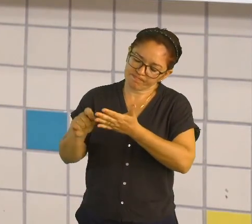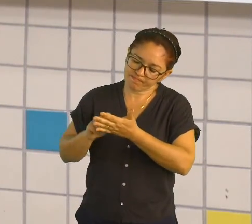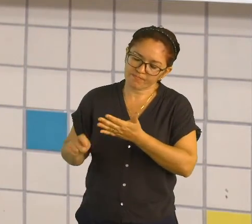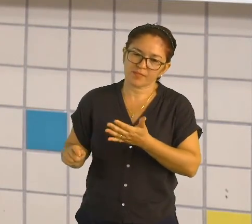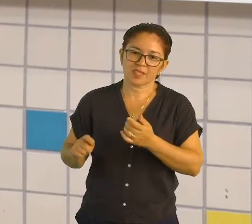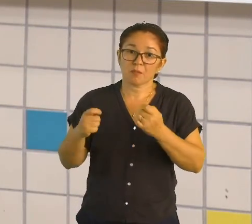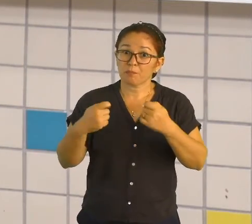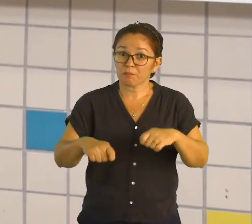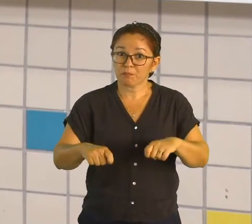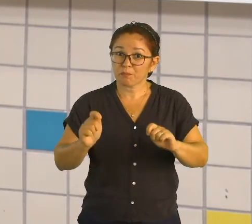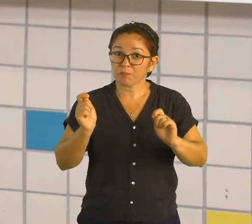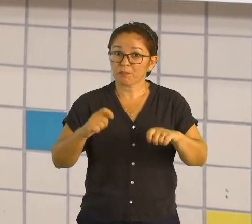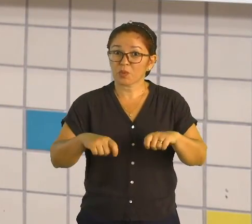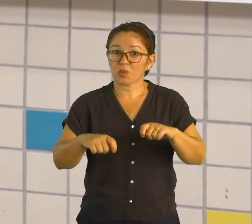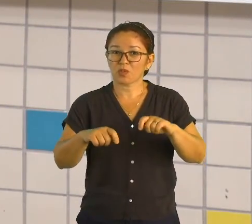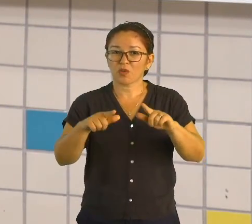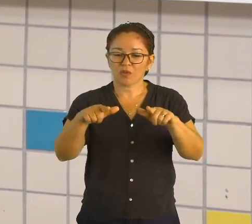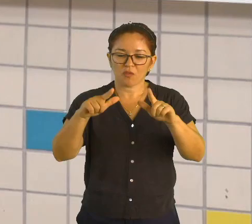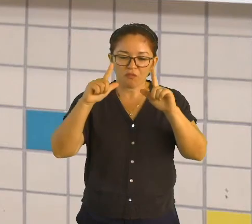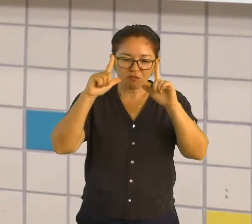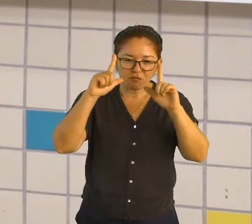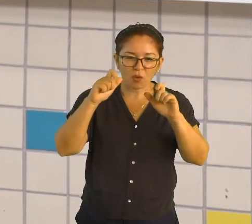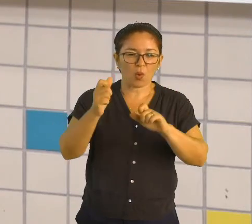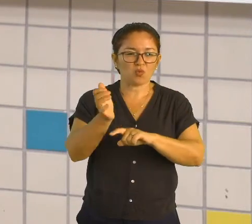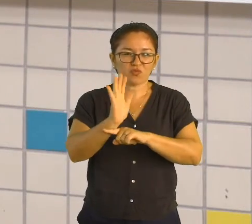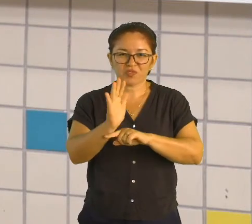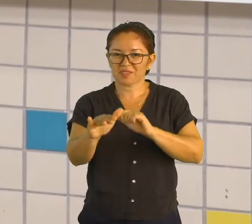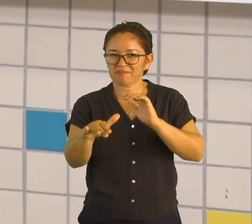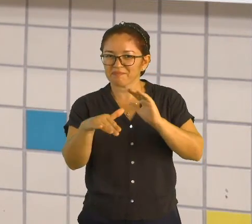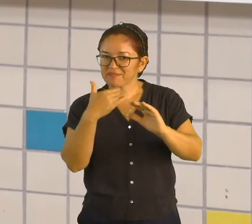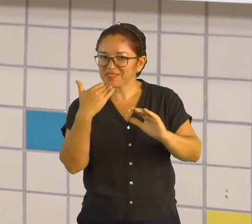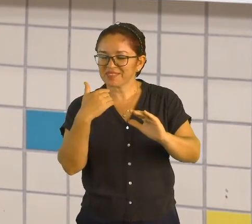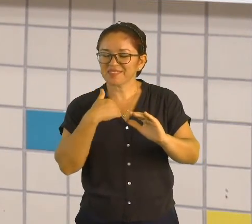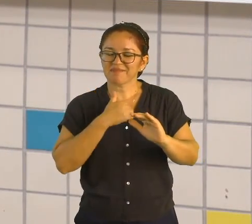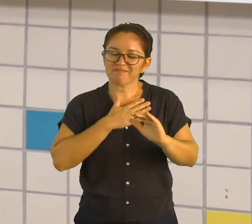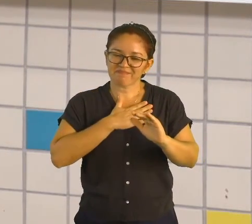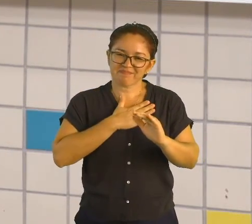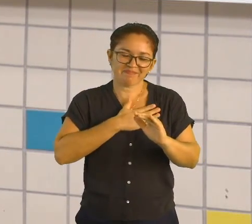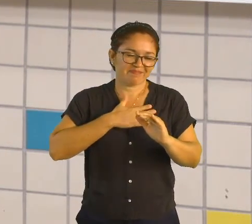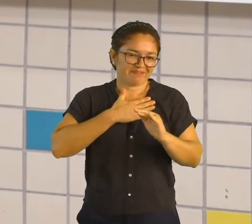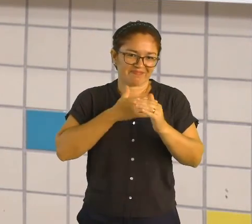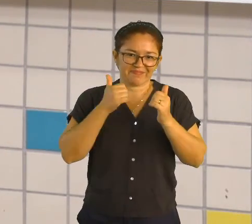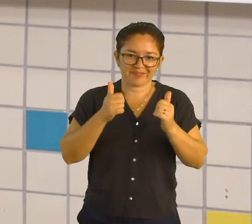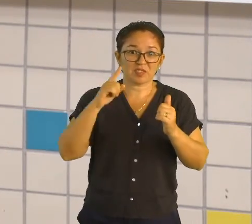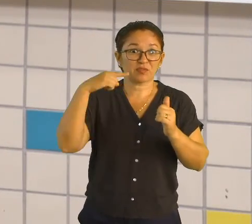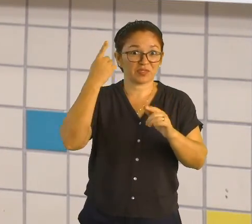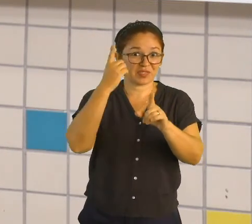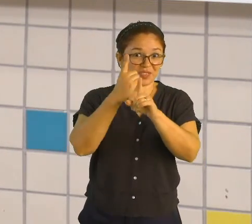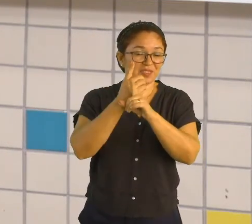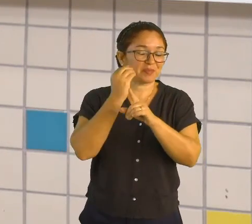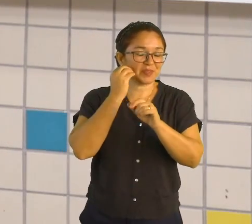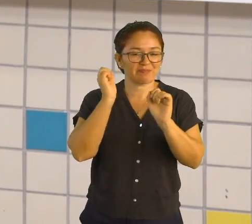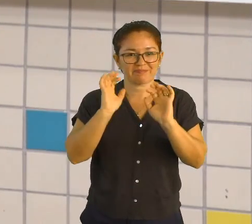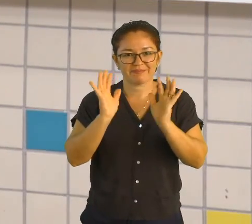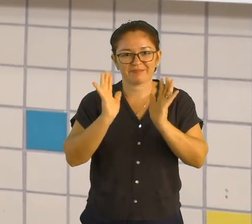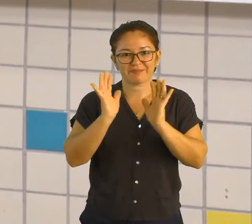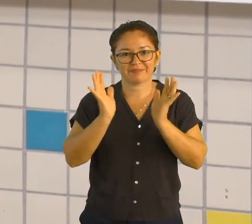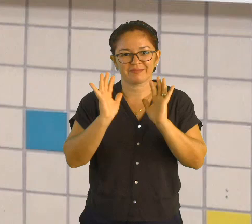atividade, nós vamos ficar muito felizes, ok? Eu espero vocês na próxima aula. Um beijo e até lá!